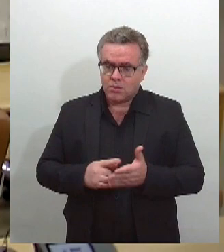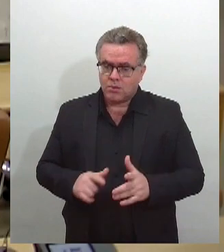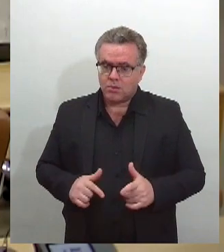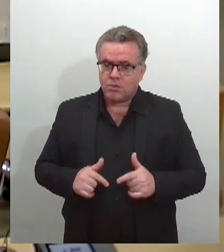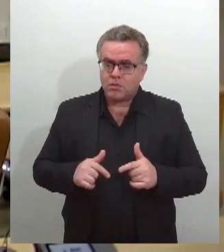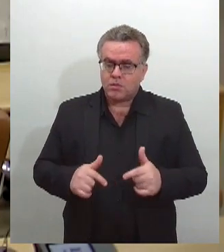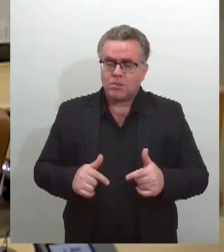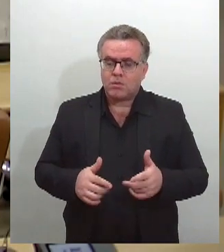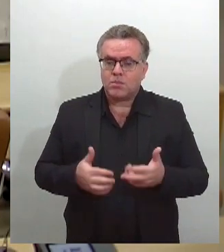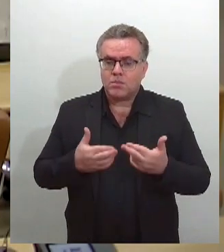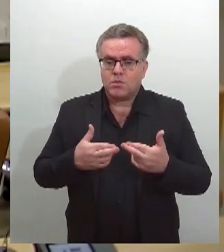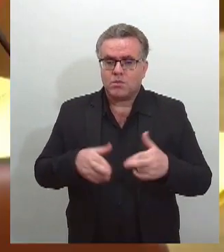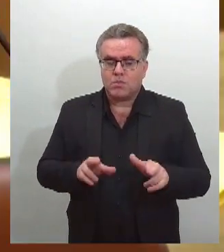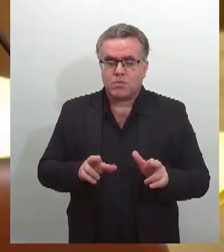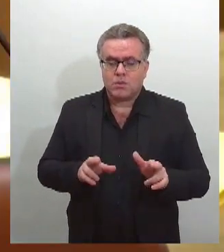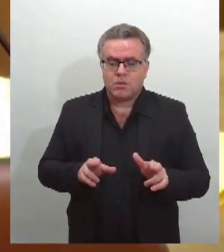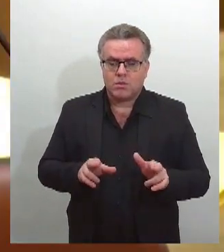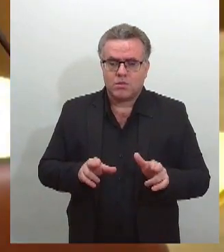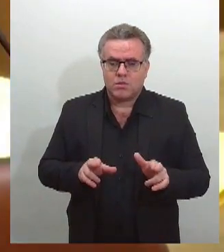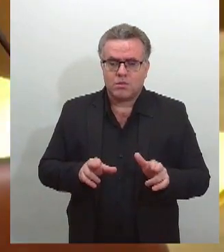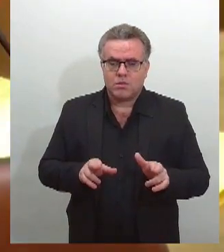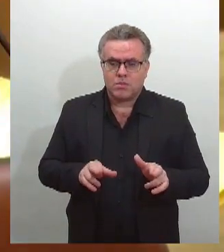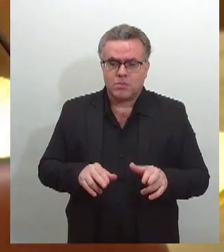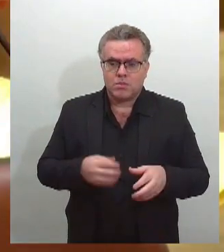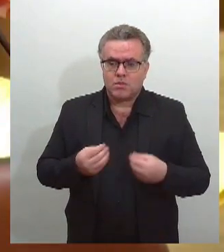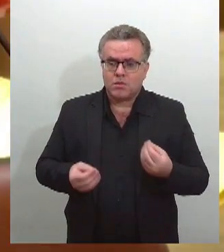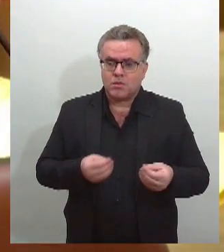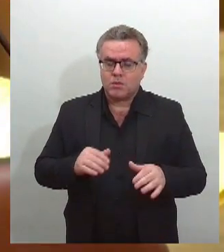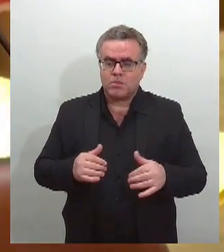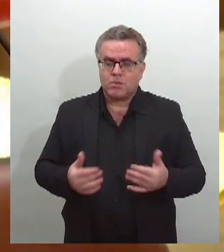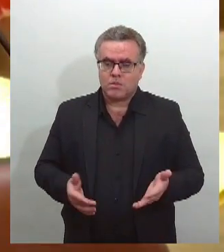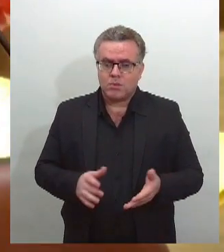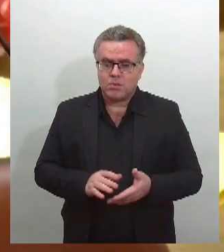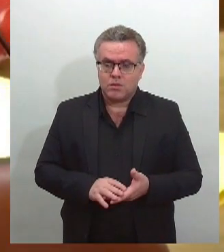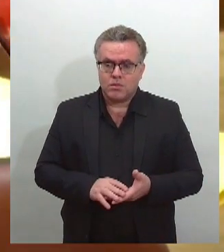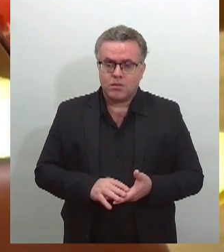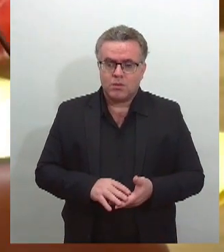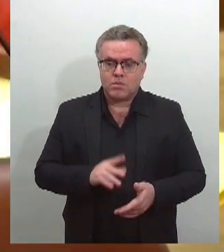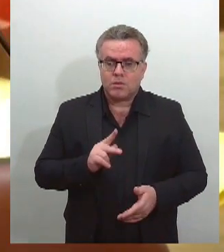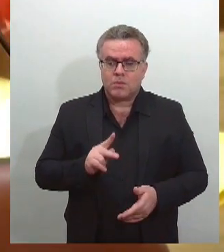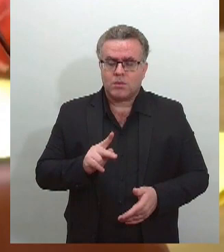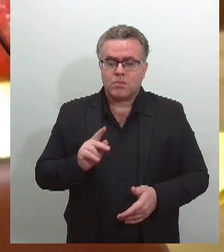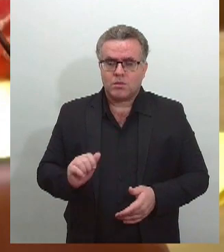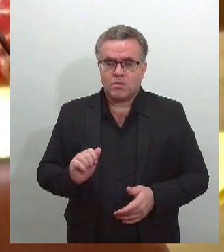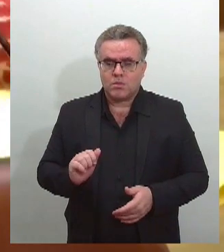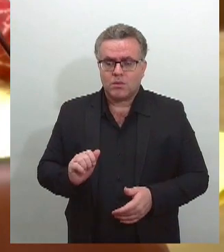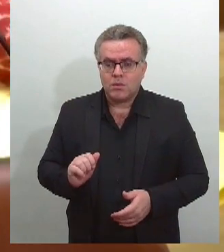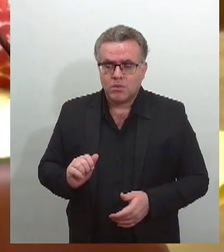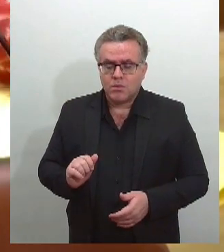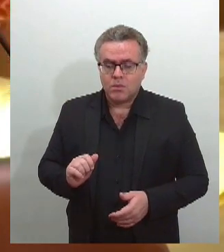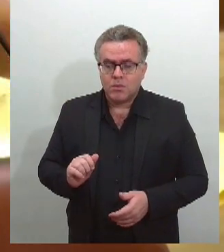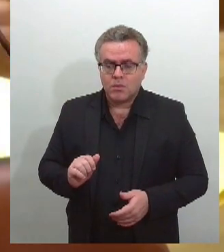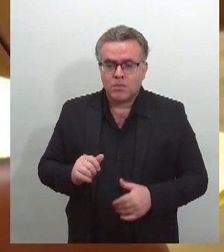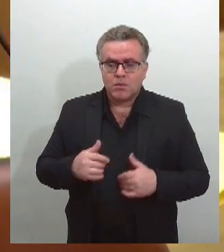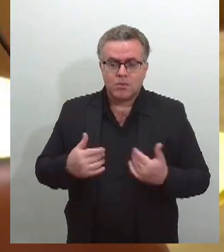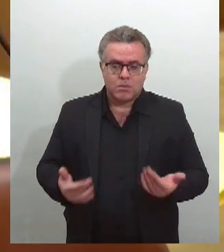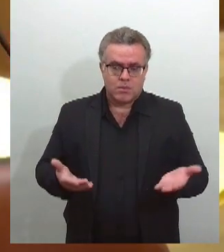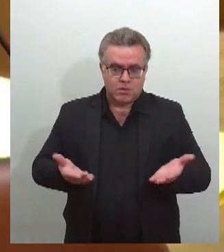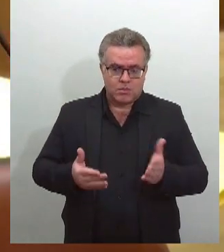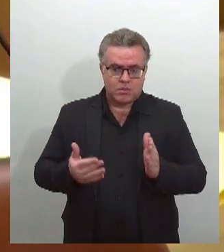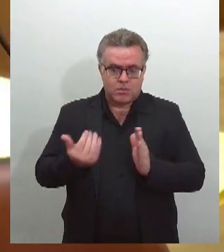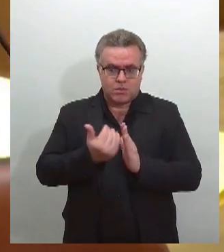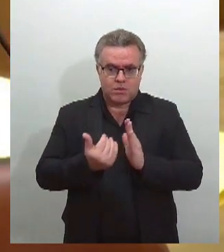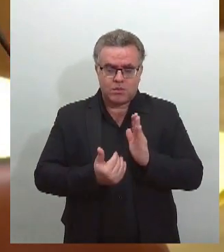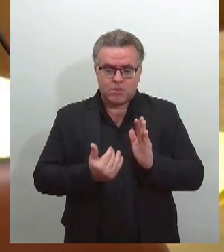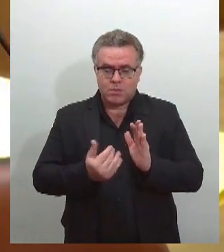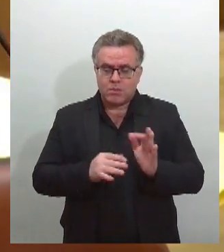as demandas apresentadas. Vai ter o PPA esse ano, que é o planejamento plurianual, e